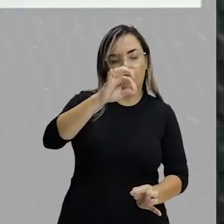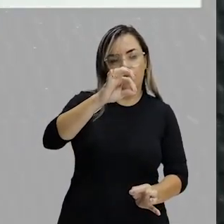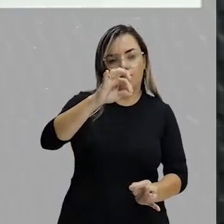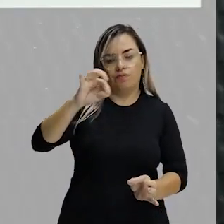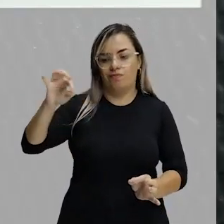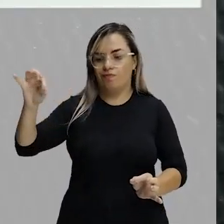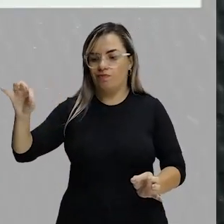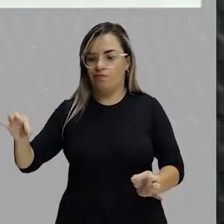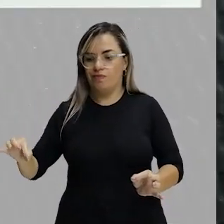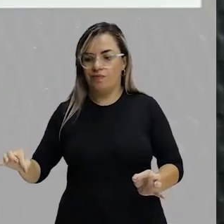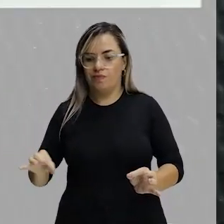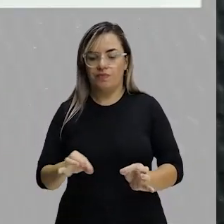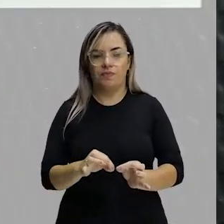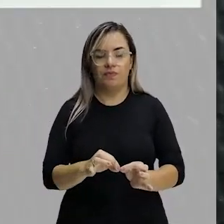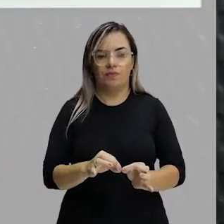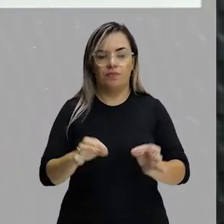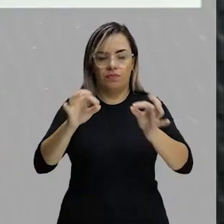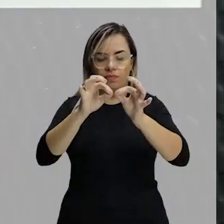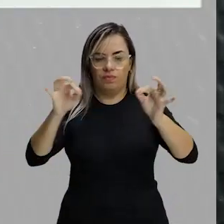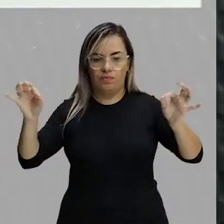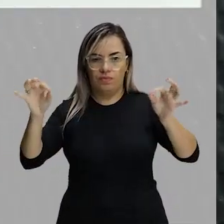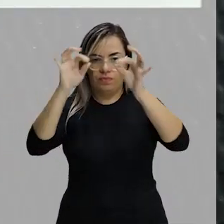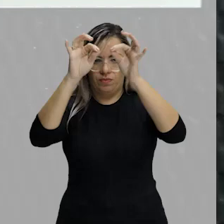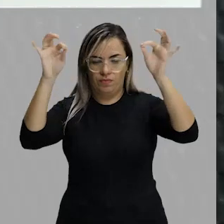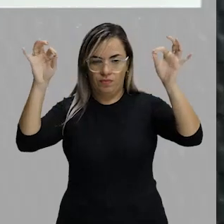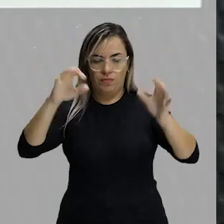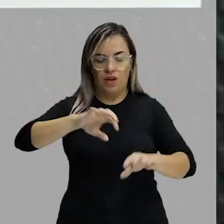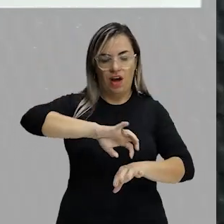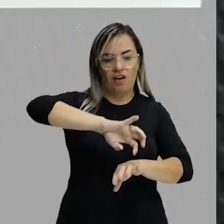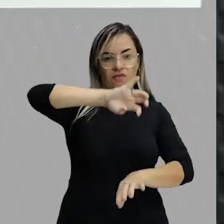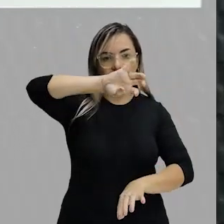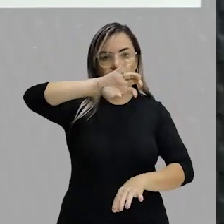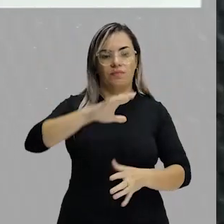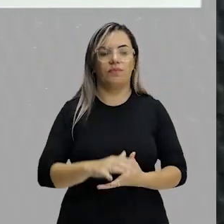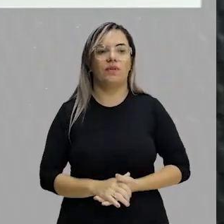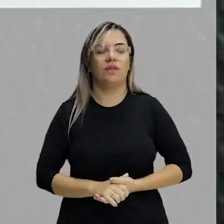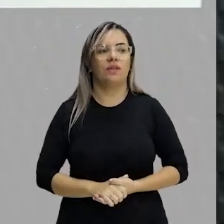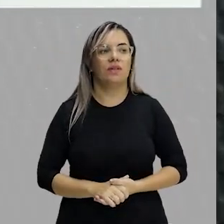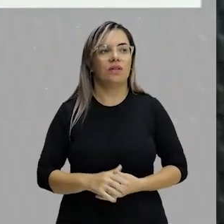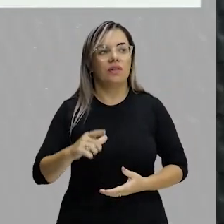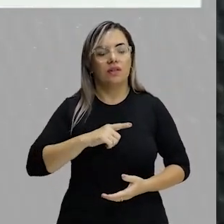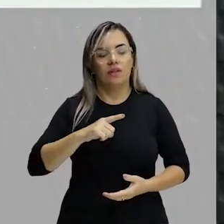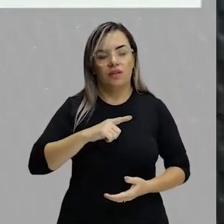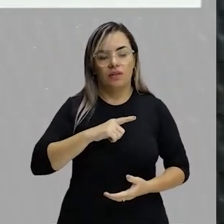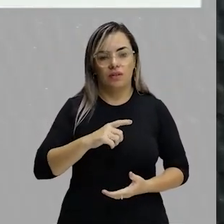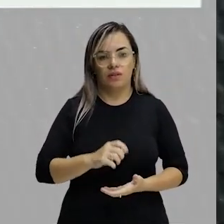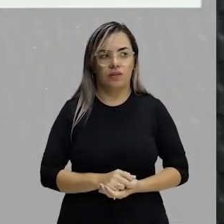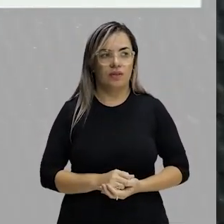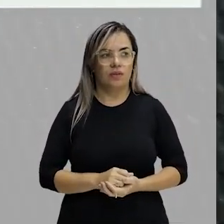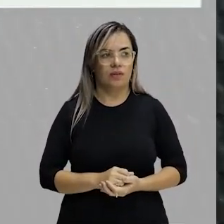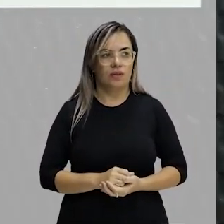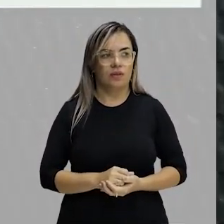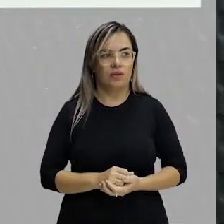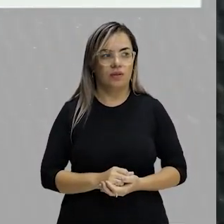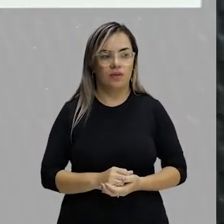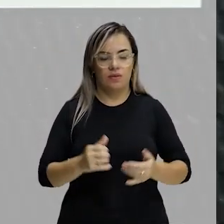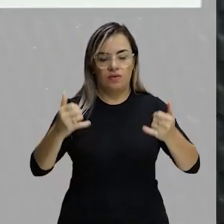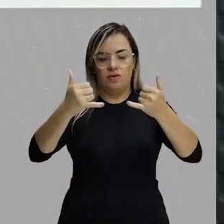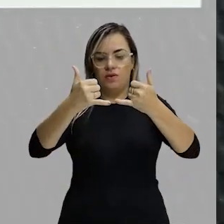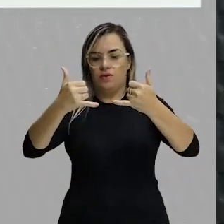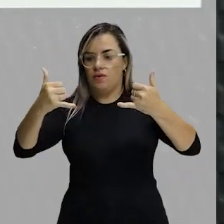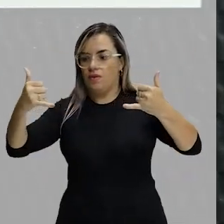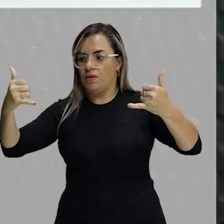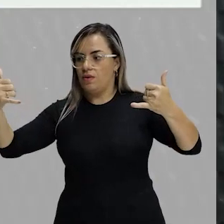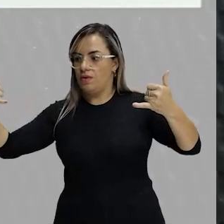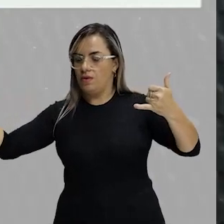ver. Dessa situação, a gente tem que considerar duas outras situações. Quando esse eixo maior, que